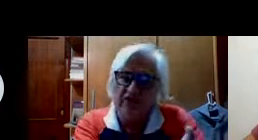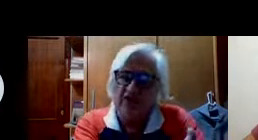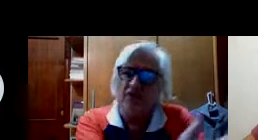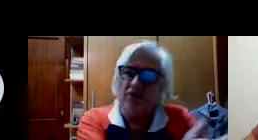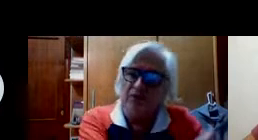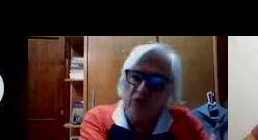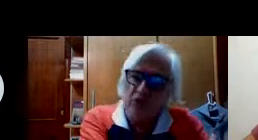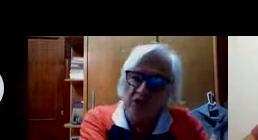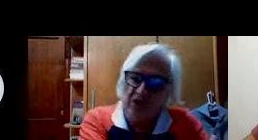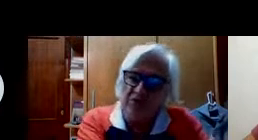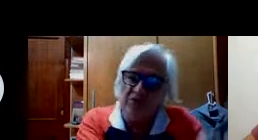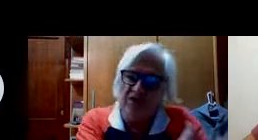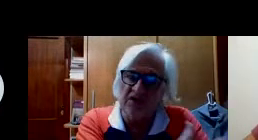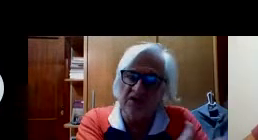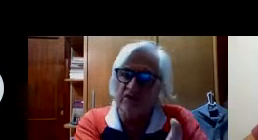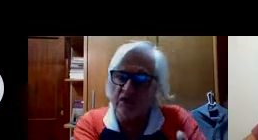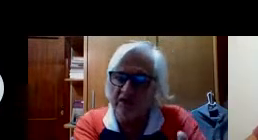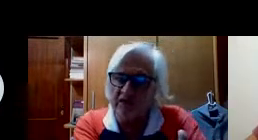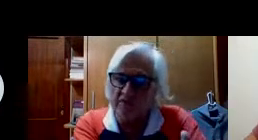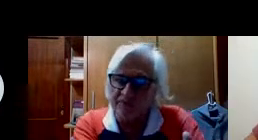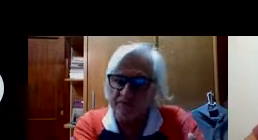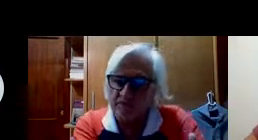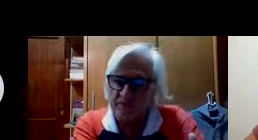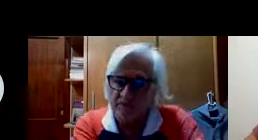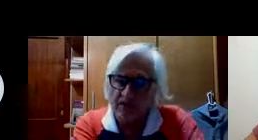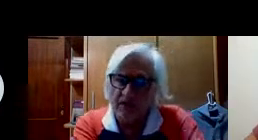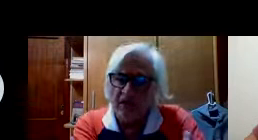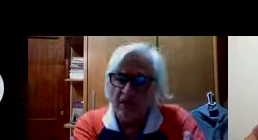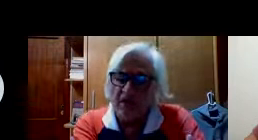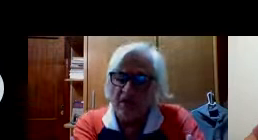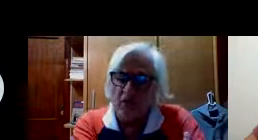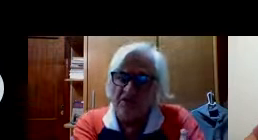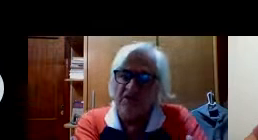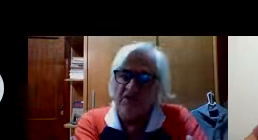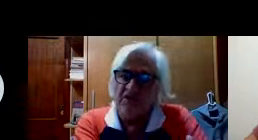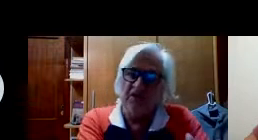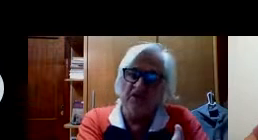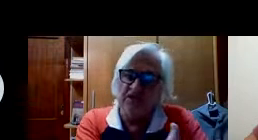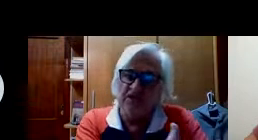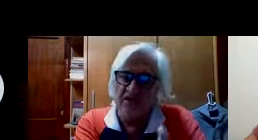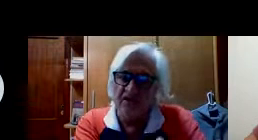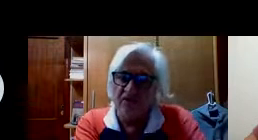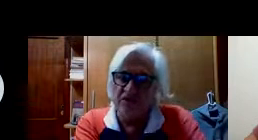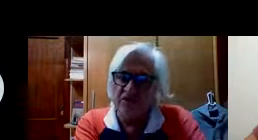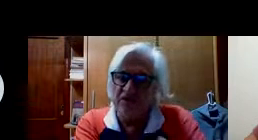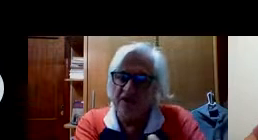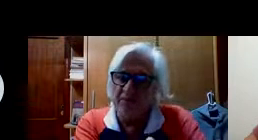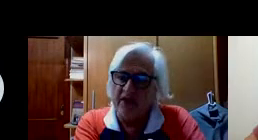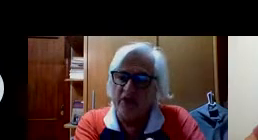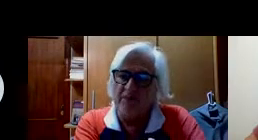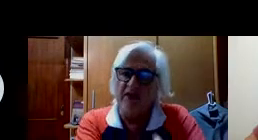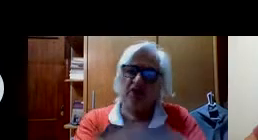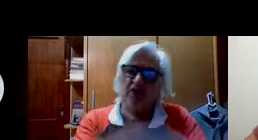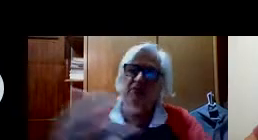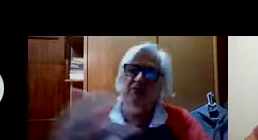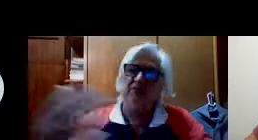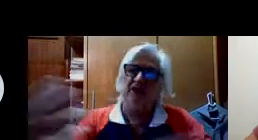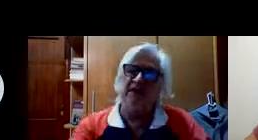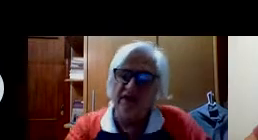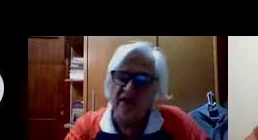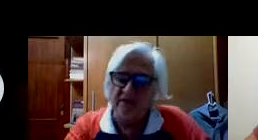livres são ruins para transmitir, são isolantes. Quando a gente vê, não sei se alguém de vocês já